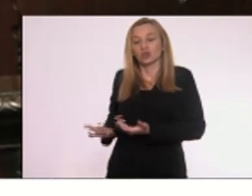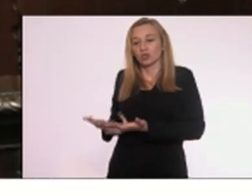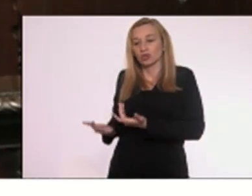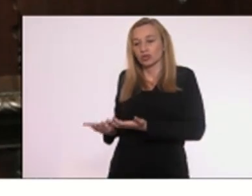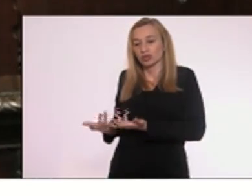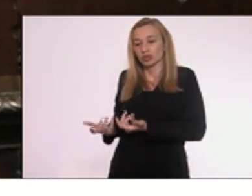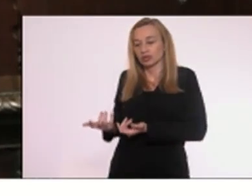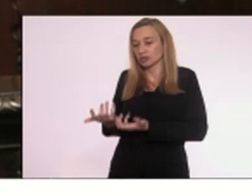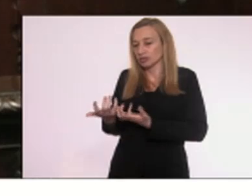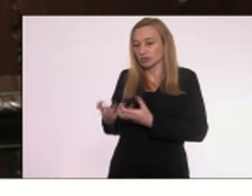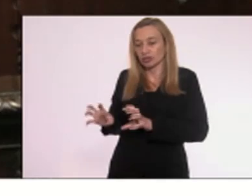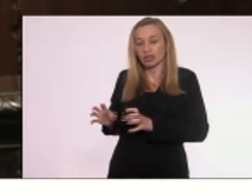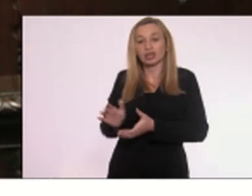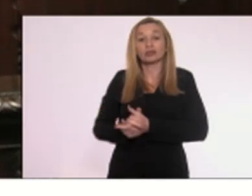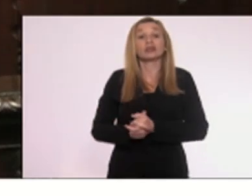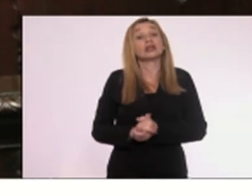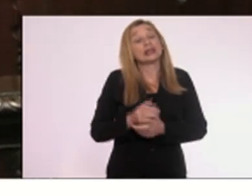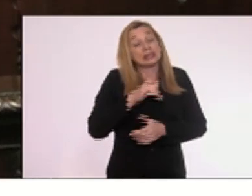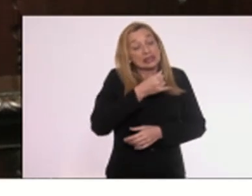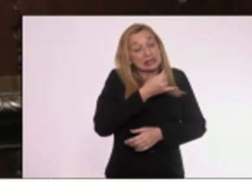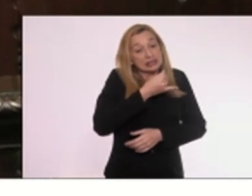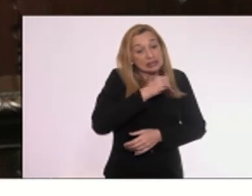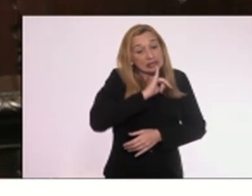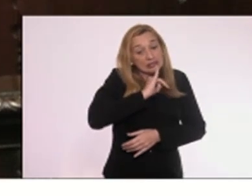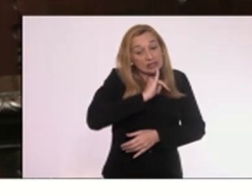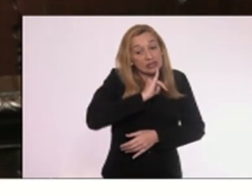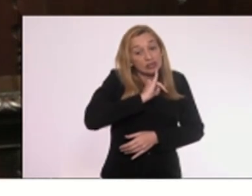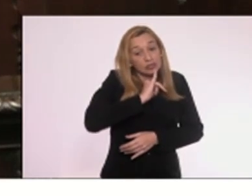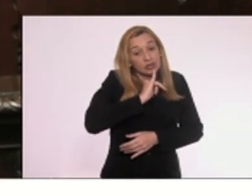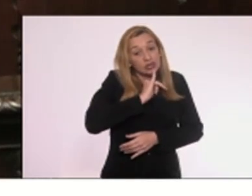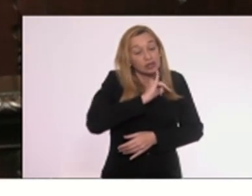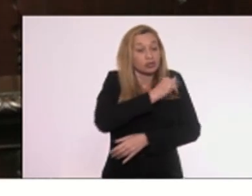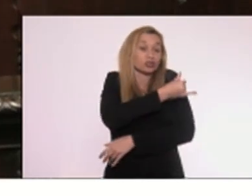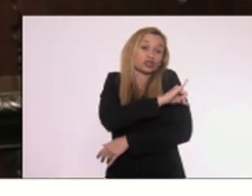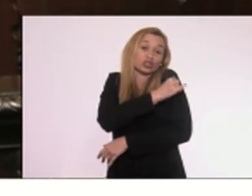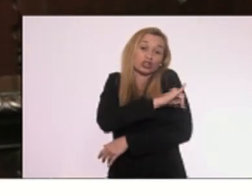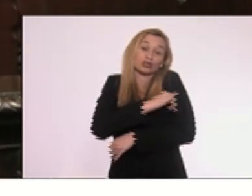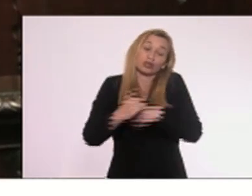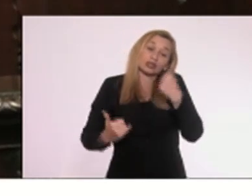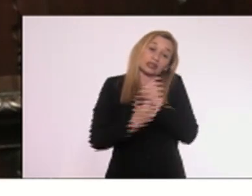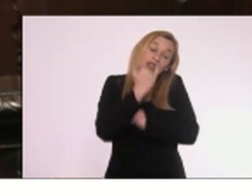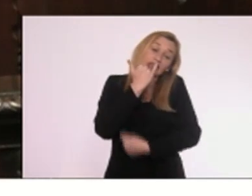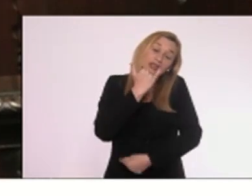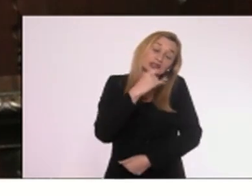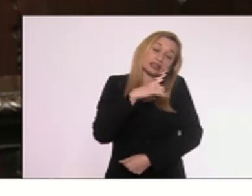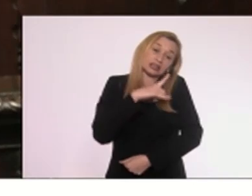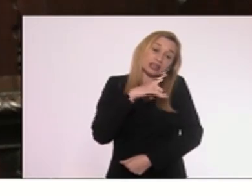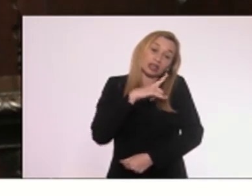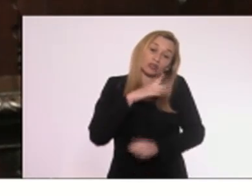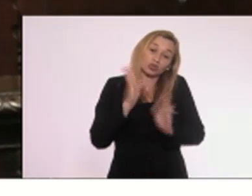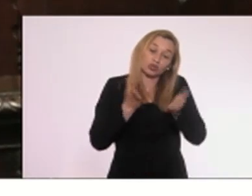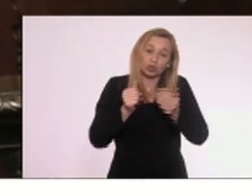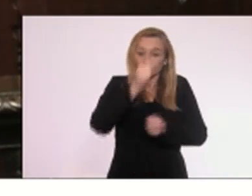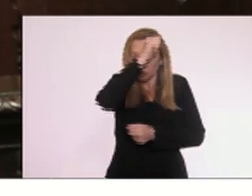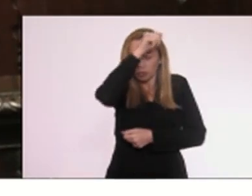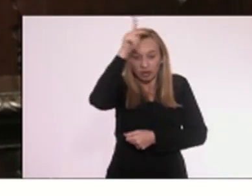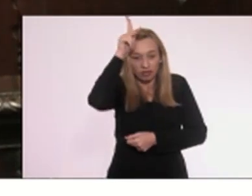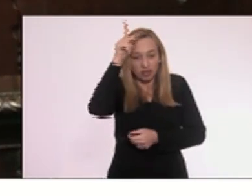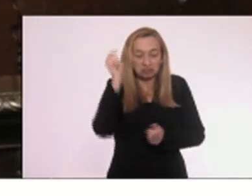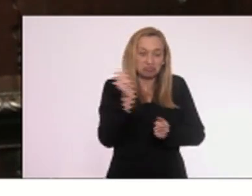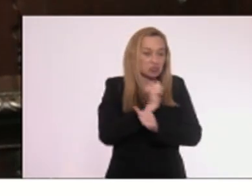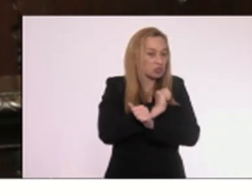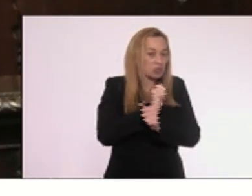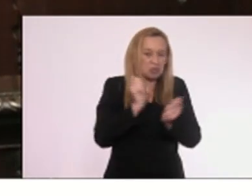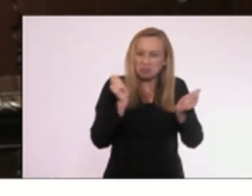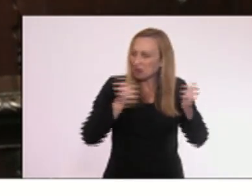caldeira. Infelizmente, o Rio de Janeiro foi traído e temos hoje o prefeito mais